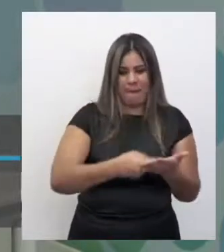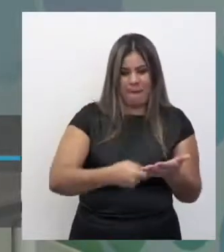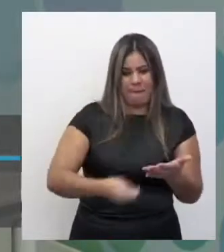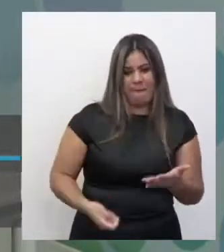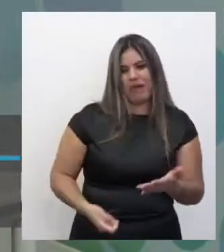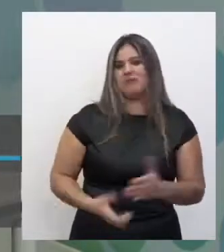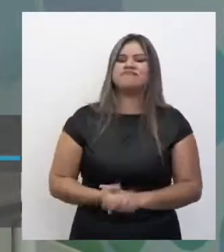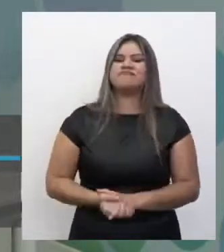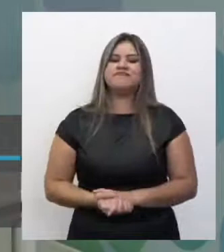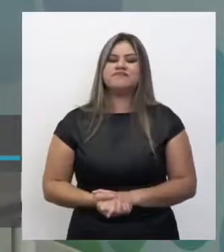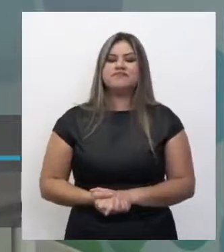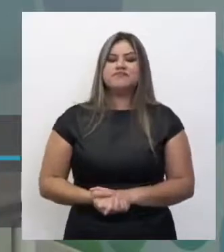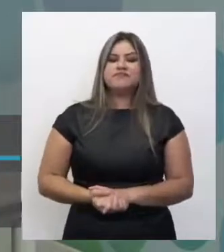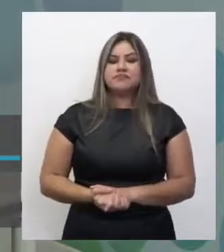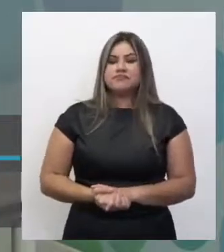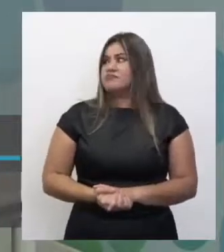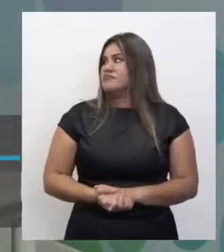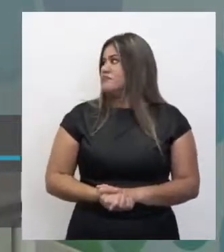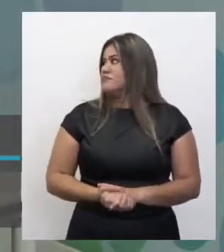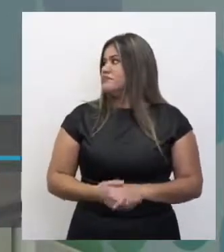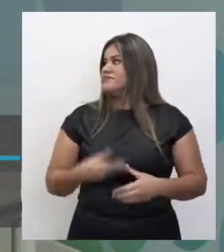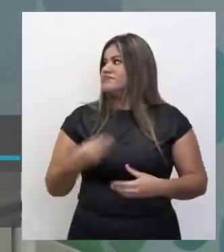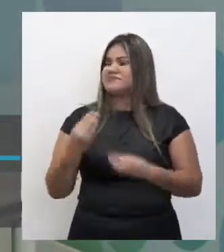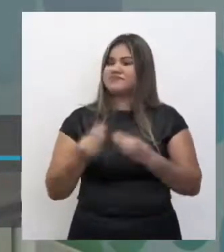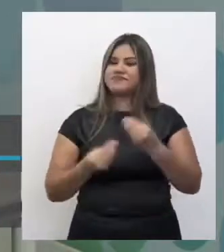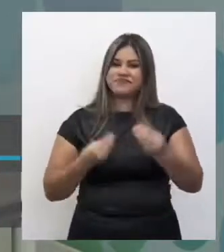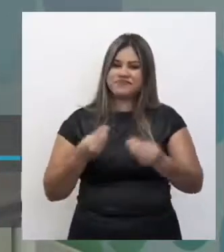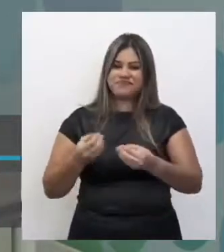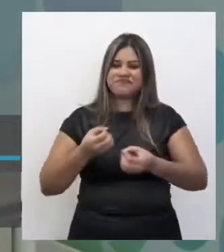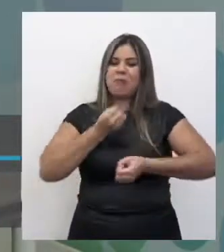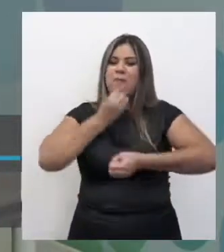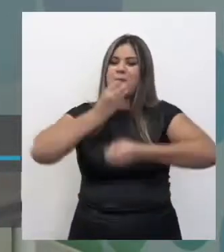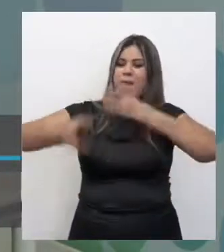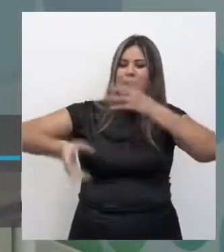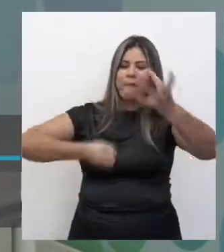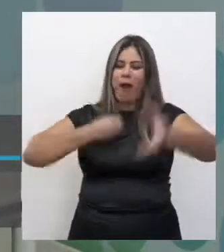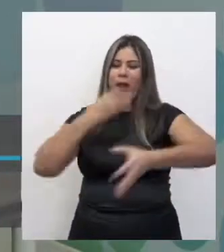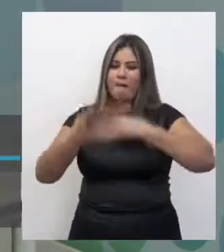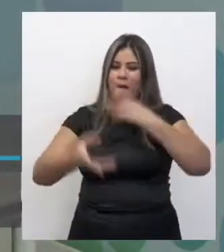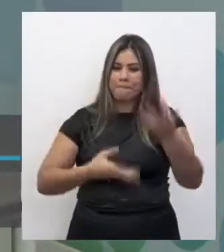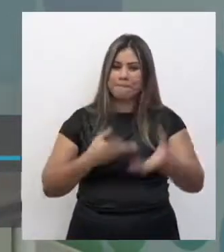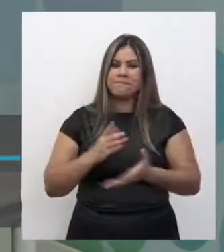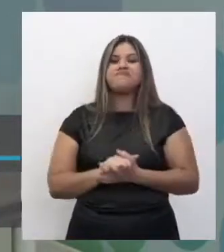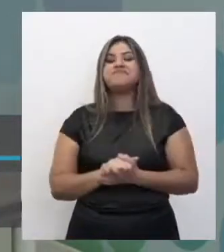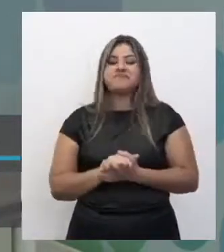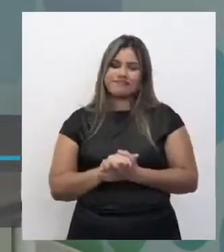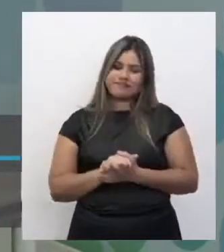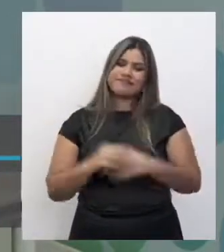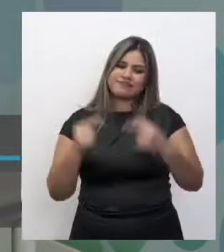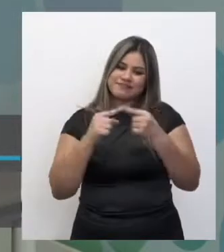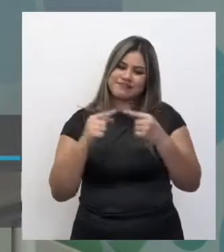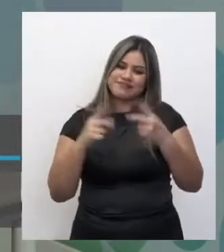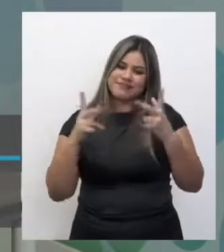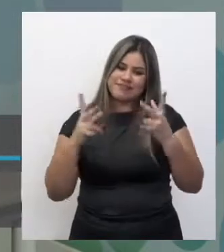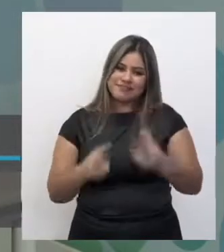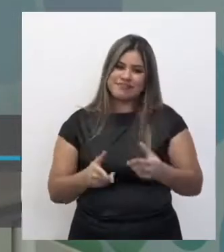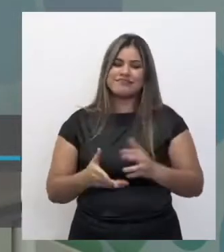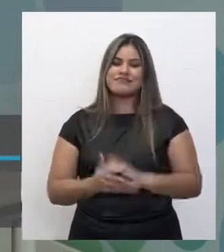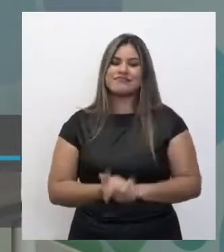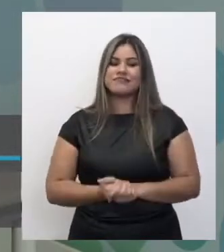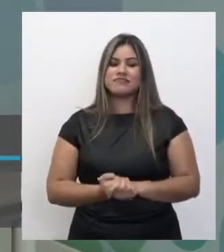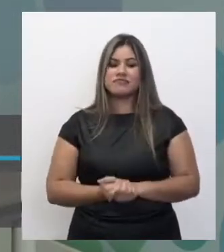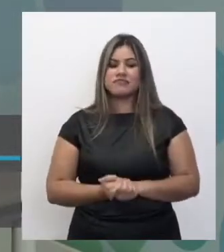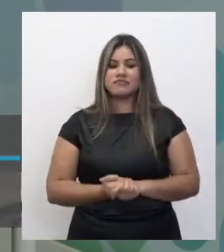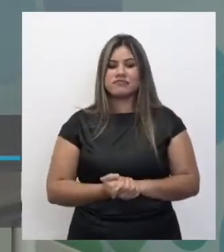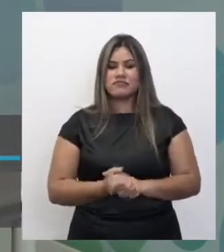faz a catarse, que você coloca pra fora tudo que você está sentindo, né? Catarse, que acho que é mais ou menos o que eles estão fazendo aqui também, né? Quando algo